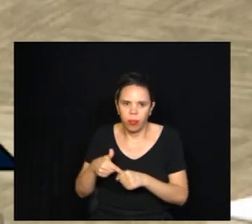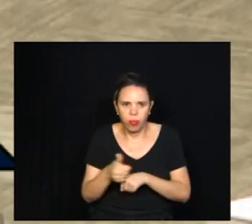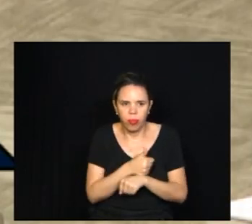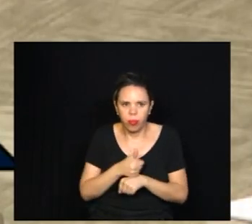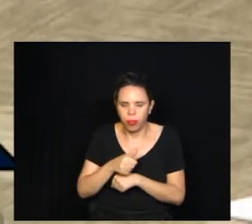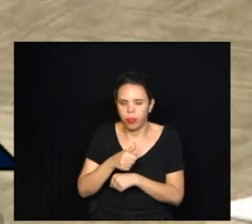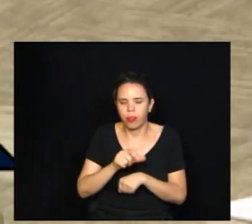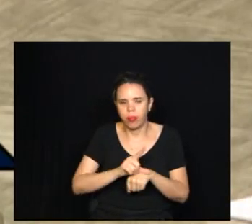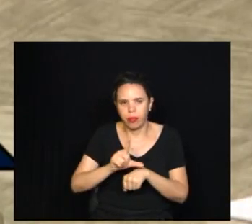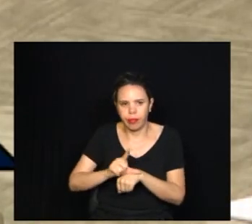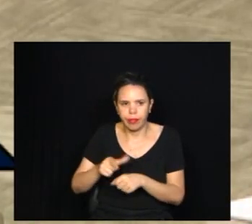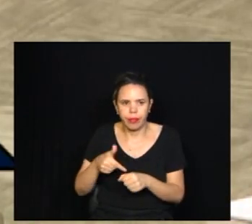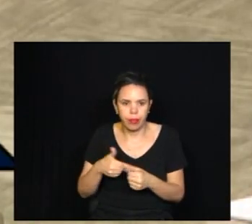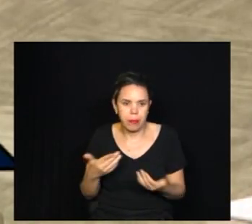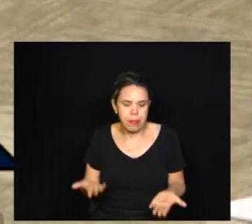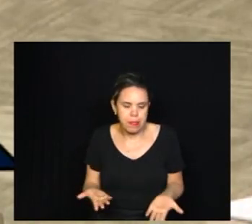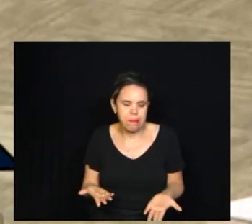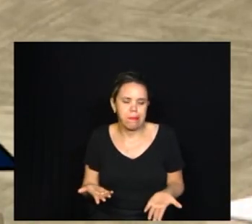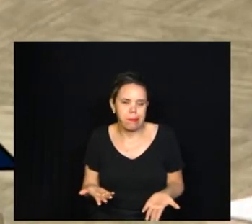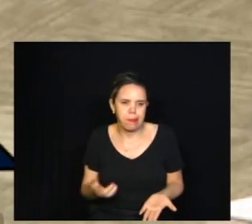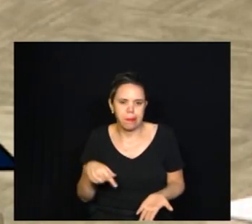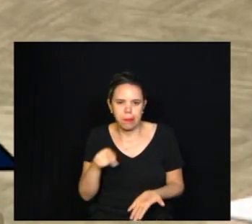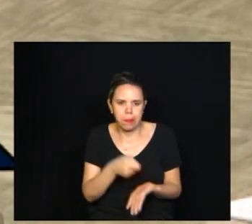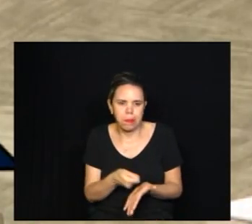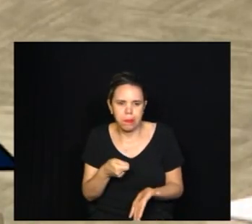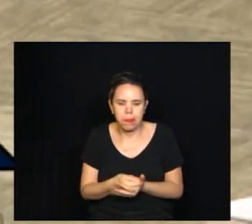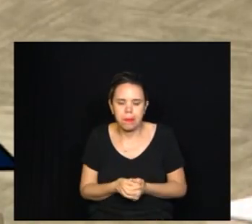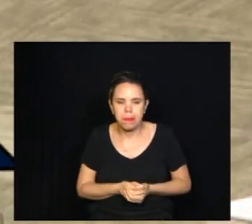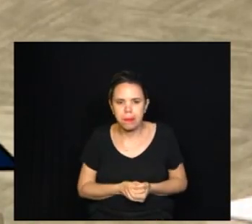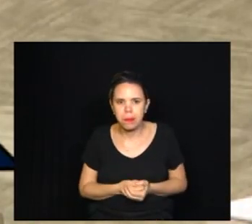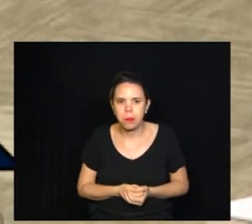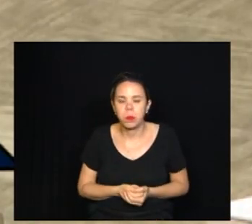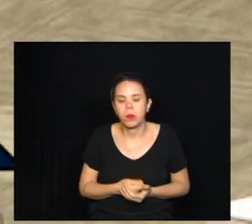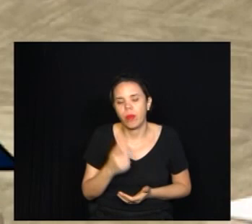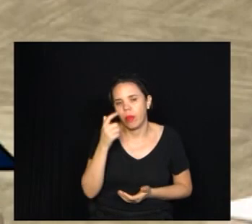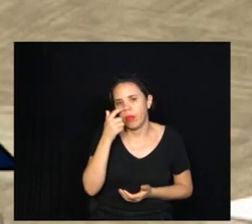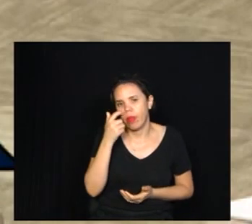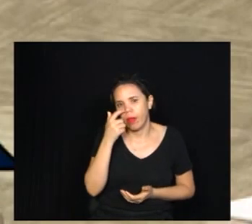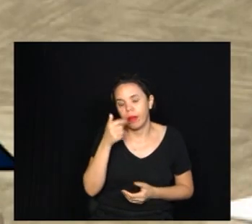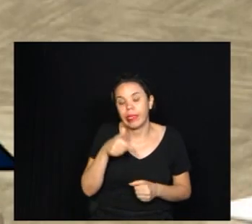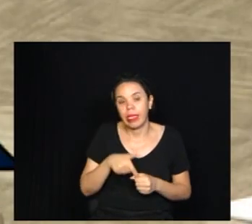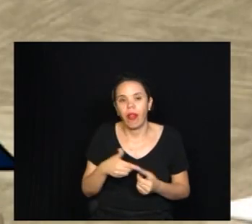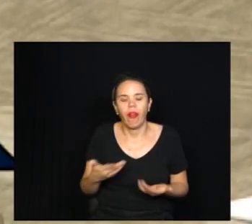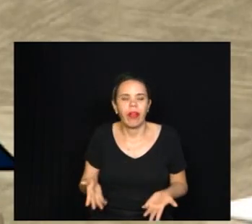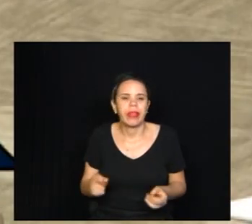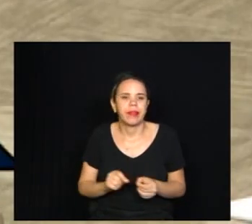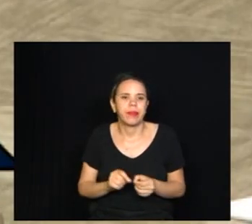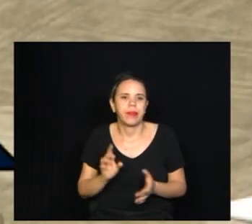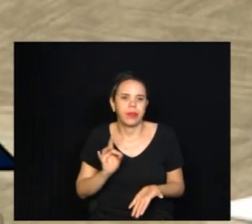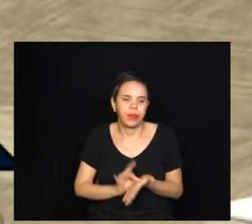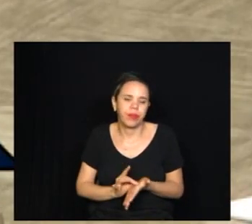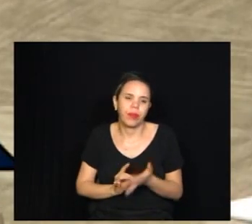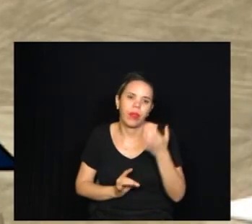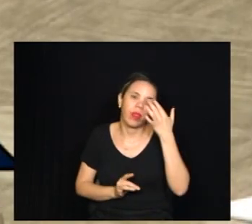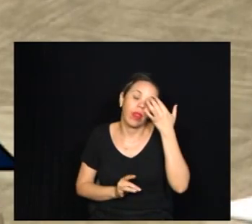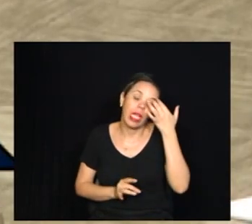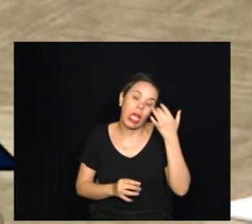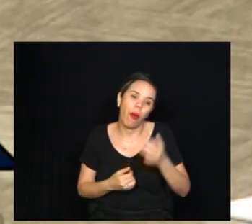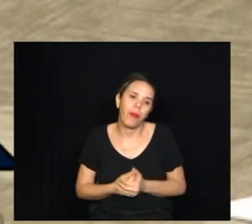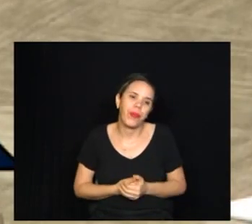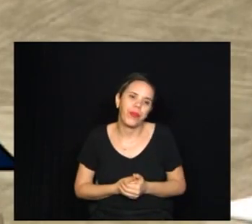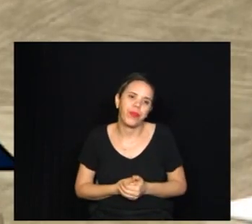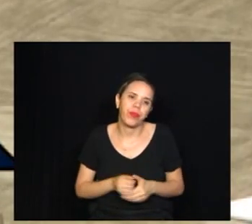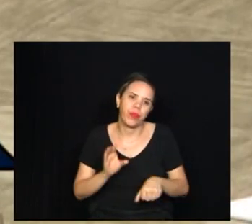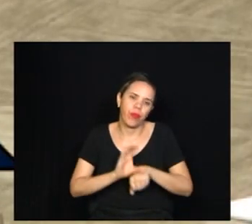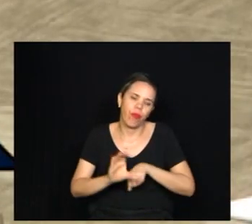dos postos de combustíveis, onde eles são obrigados, como frentista, a realizar um